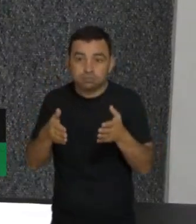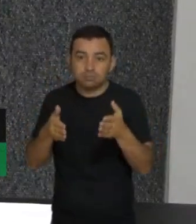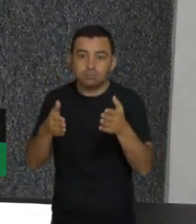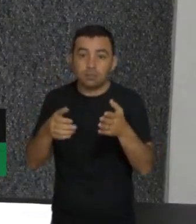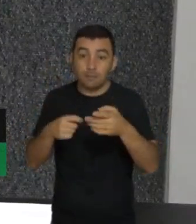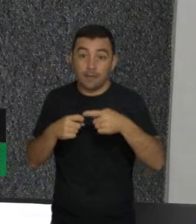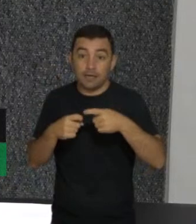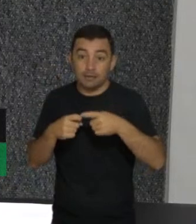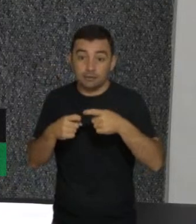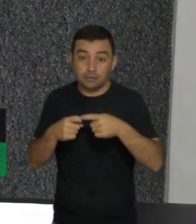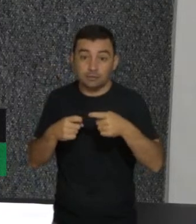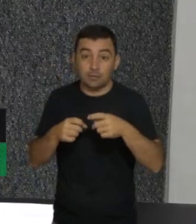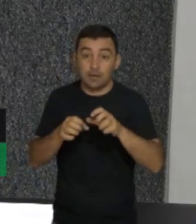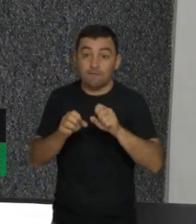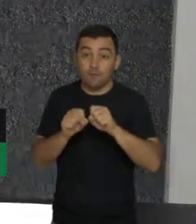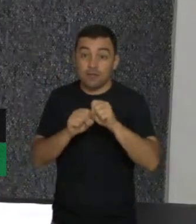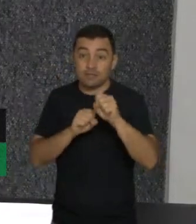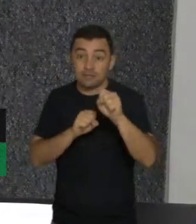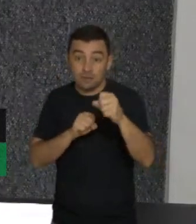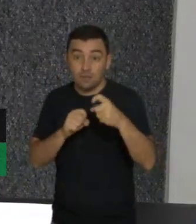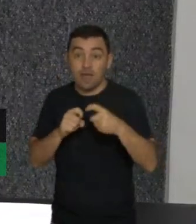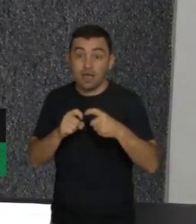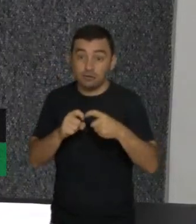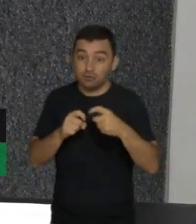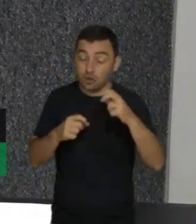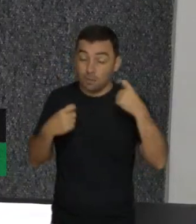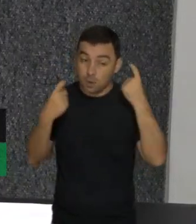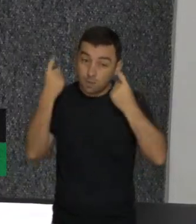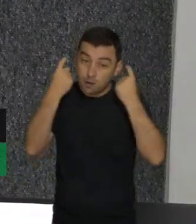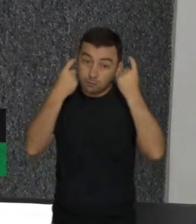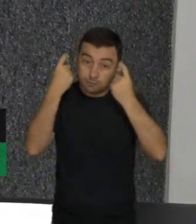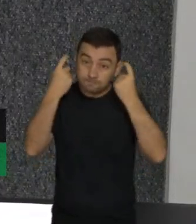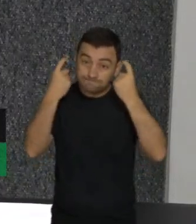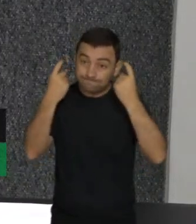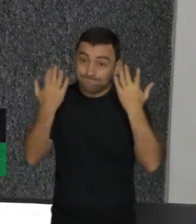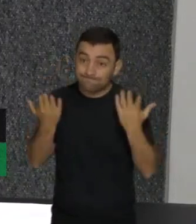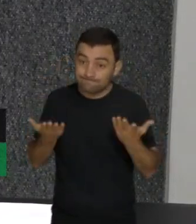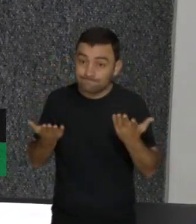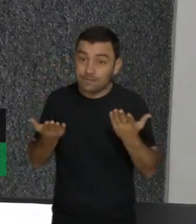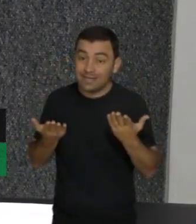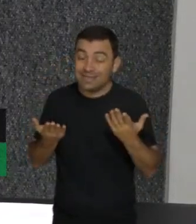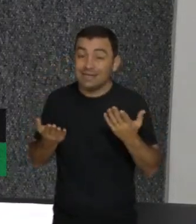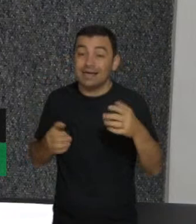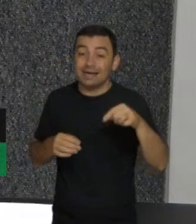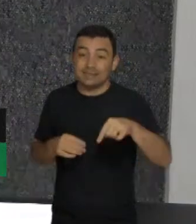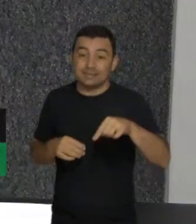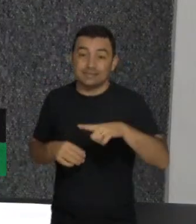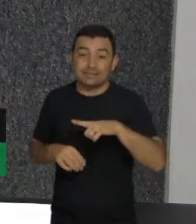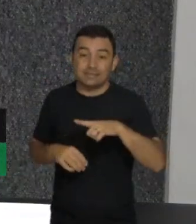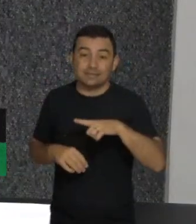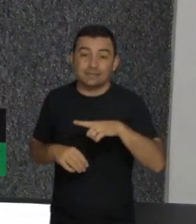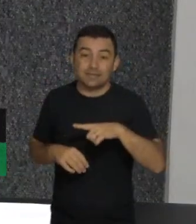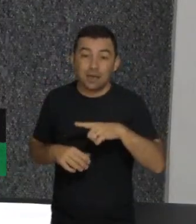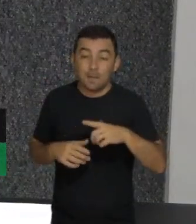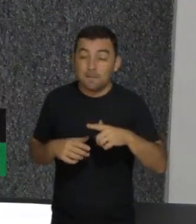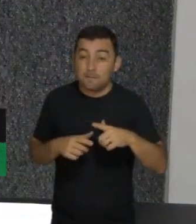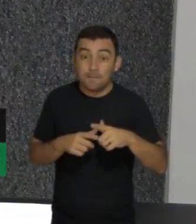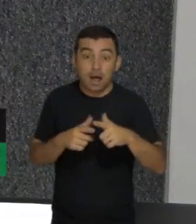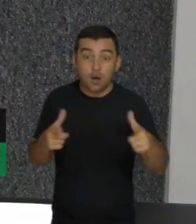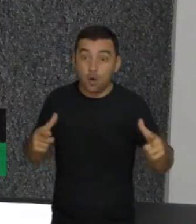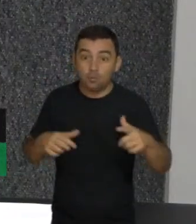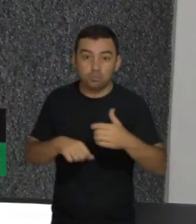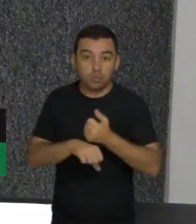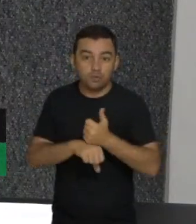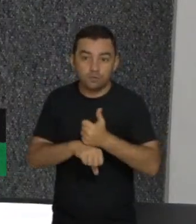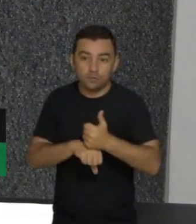medicina e a formação médica tem tido no Brasil país que abriga a o maior número de profissionais